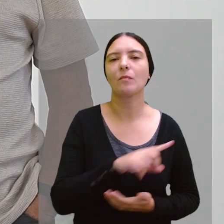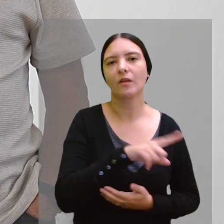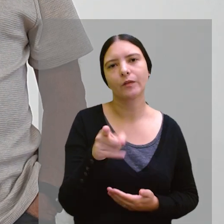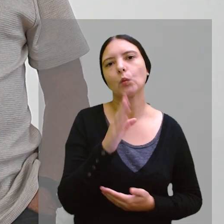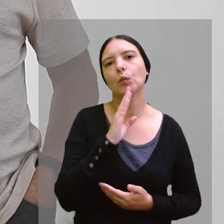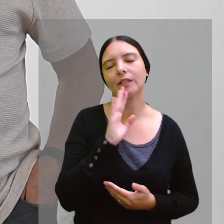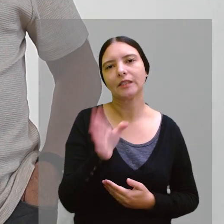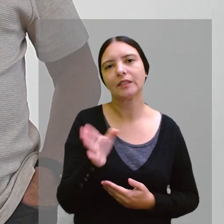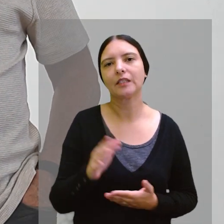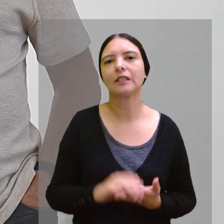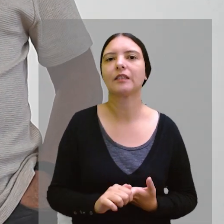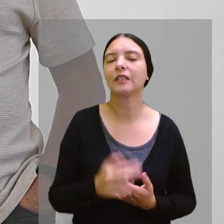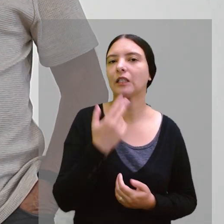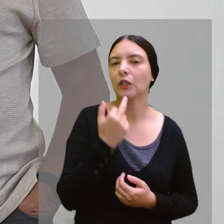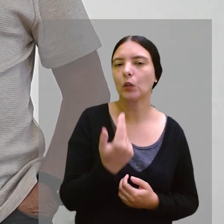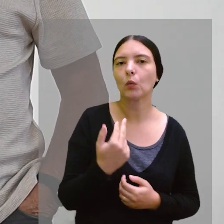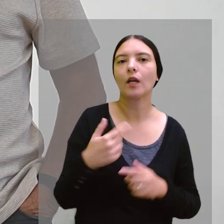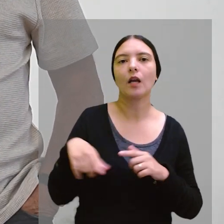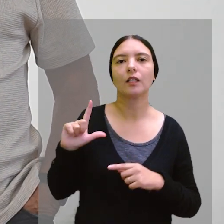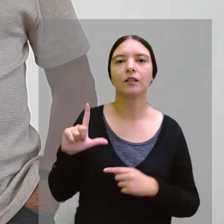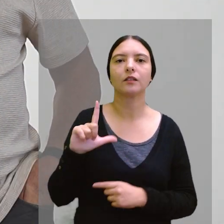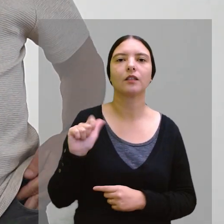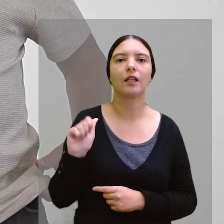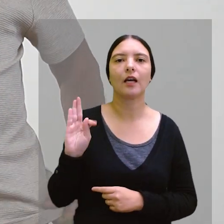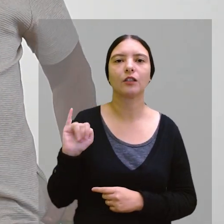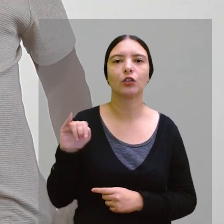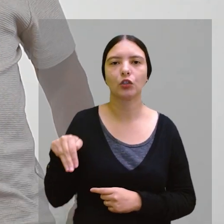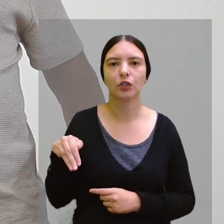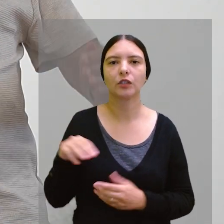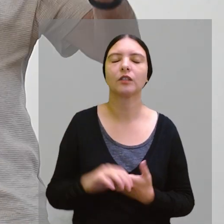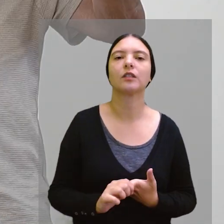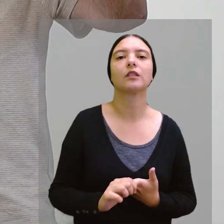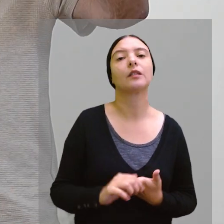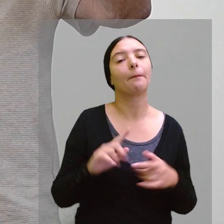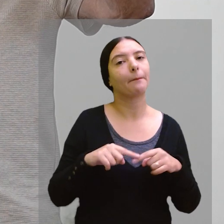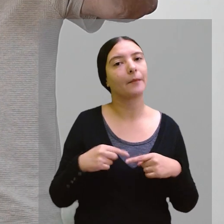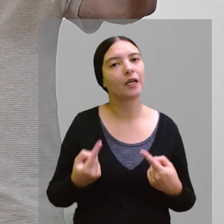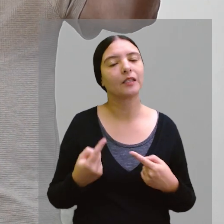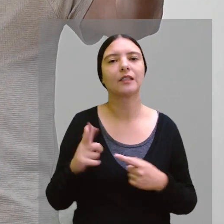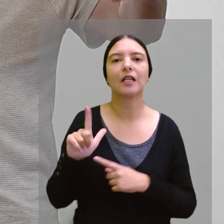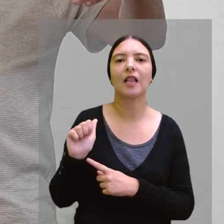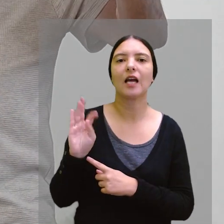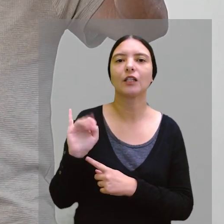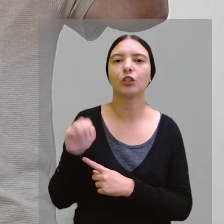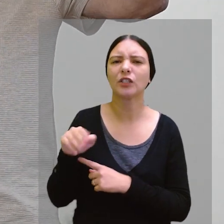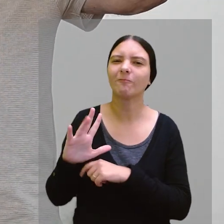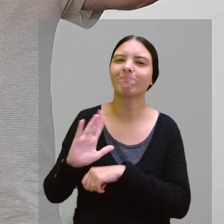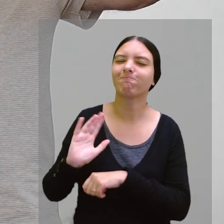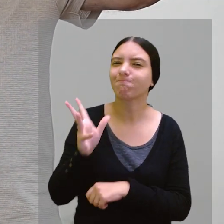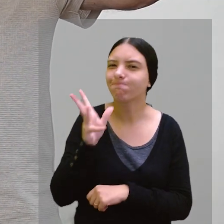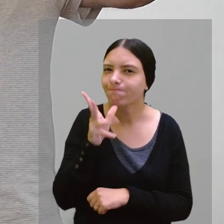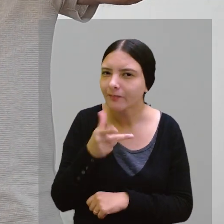devem saber, uma língua que derivou do latim, mas veio um latim tardio,